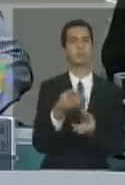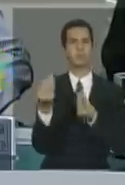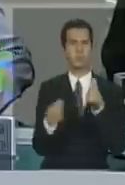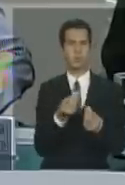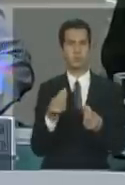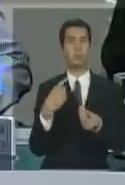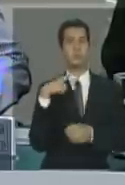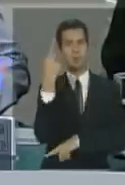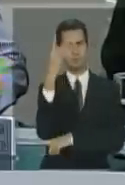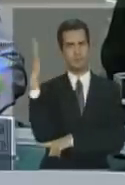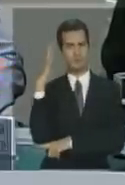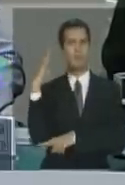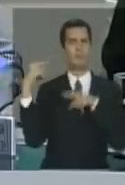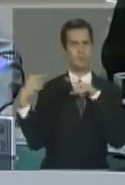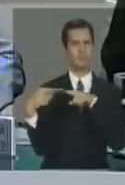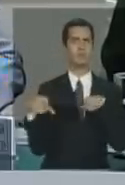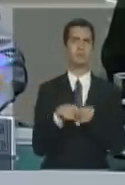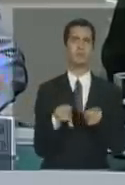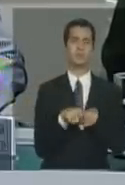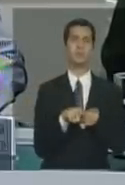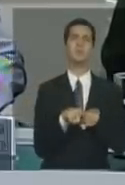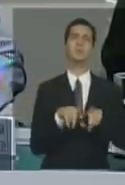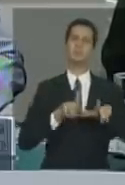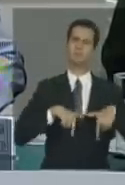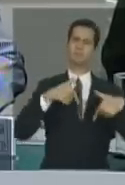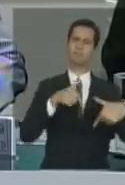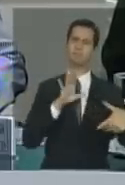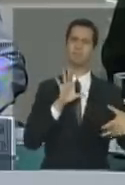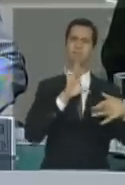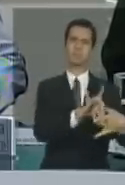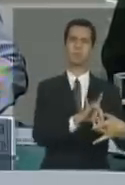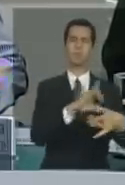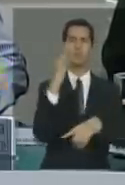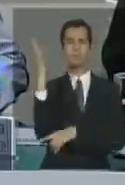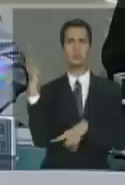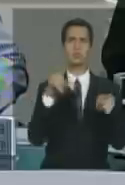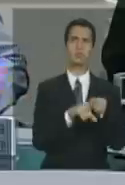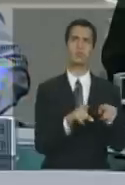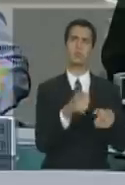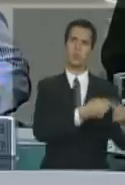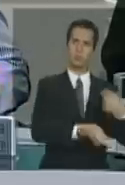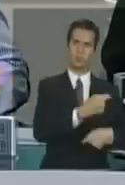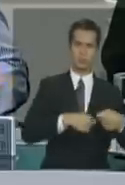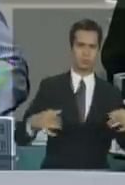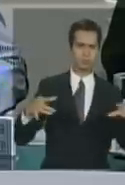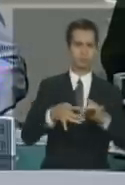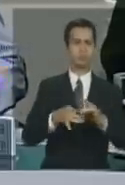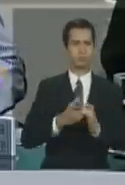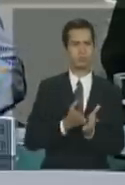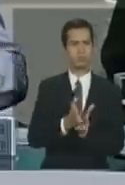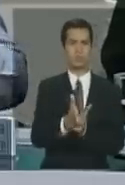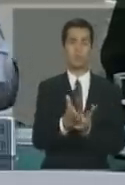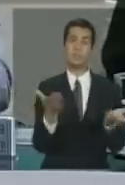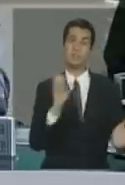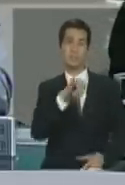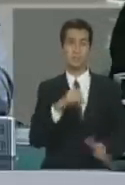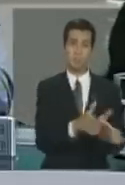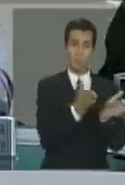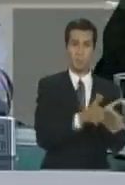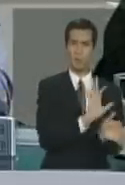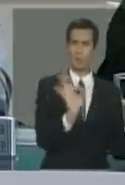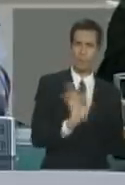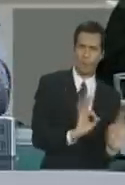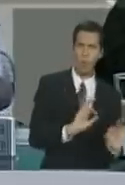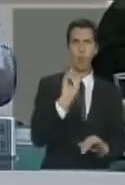mas com uma busca de engajamento entre o socioambiental e o econômico. Sem isso, sem erradicação da pobreza, sem um novo patamar